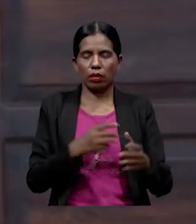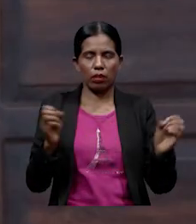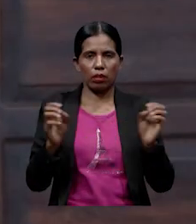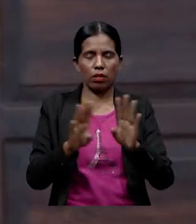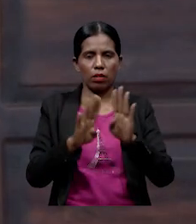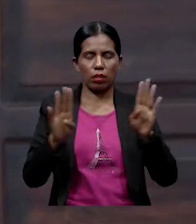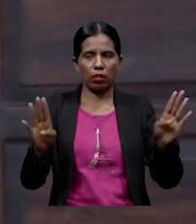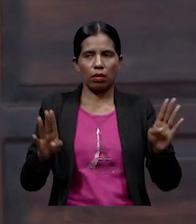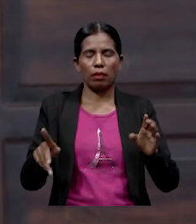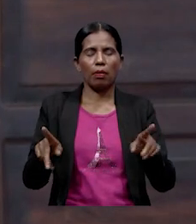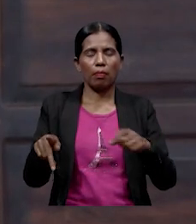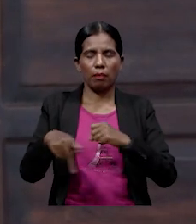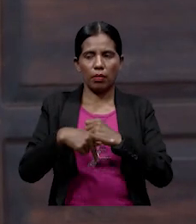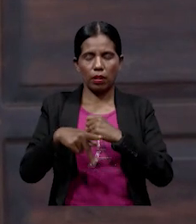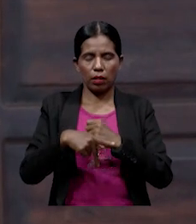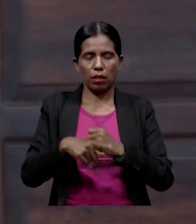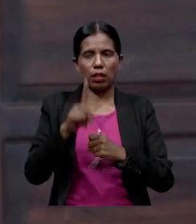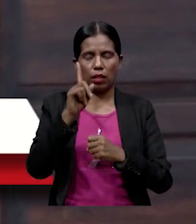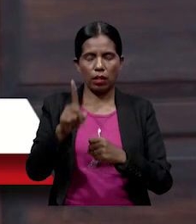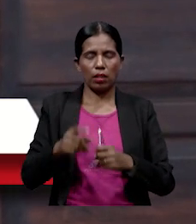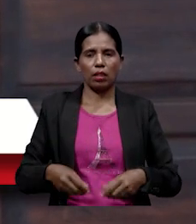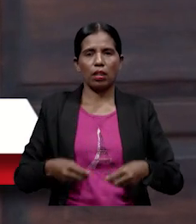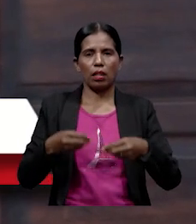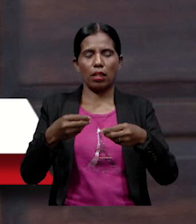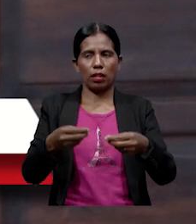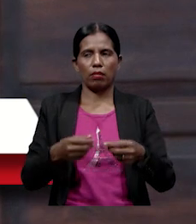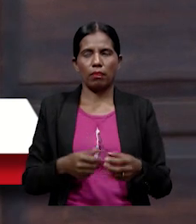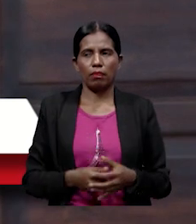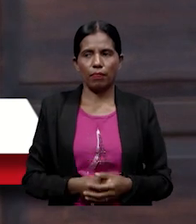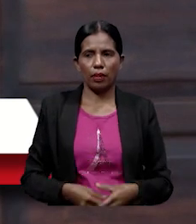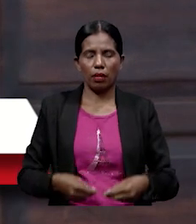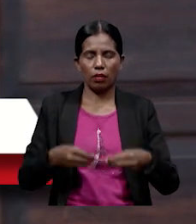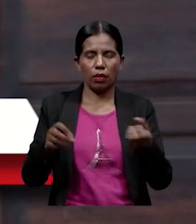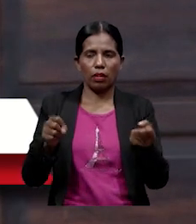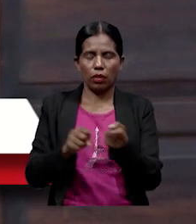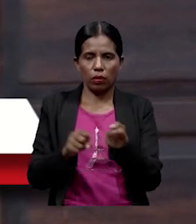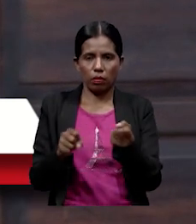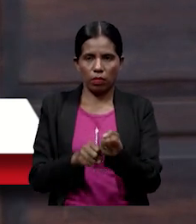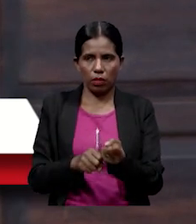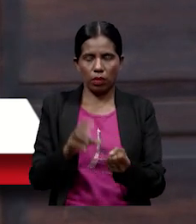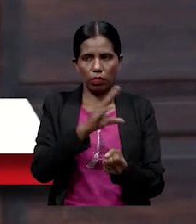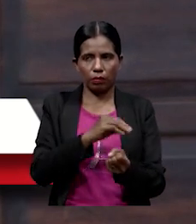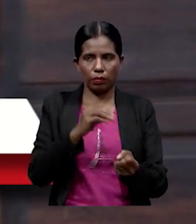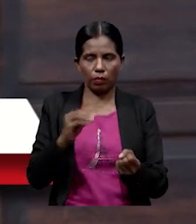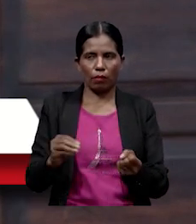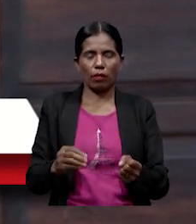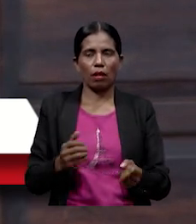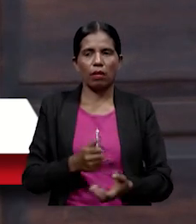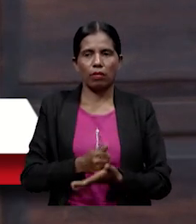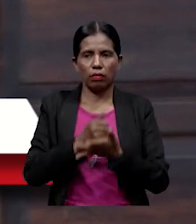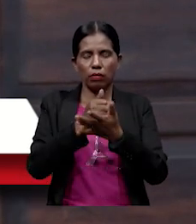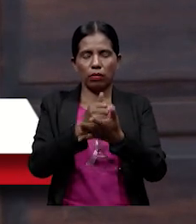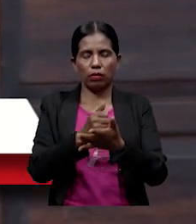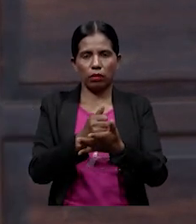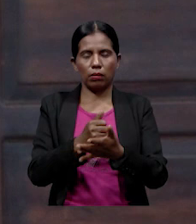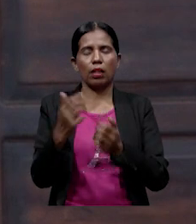ida. Ida partido ida nebe mak atu fo mai para fo continuidade baluta eroi